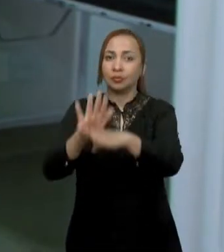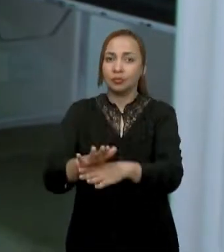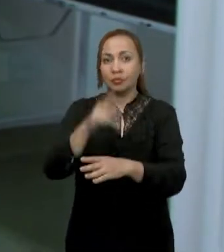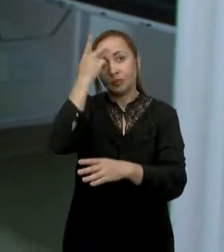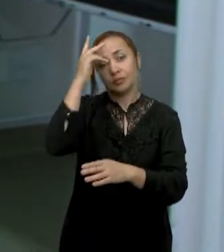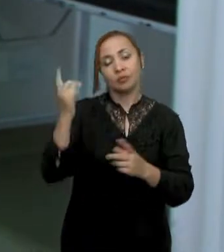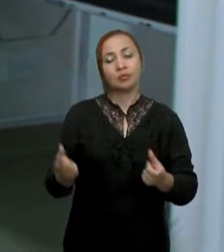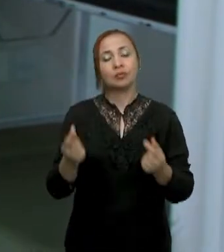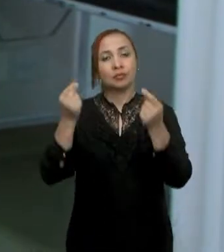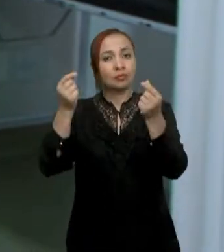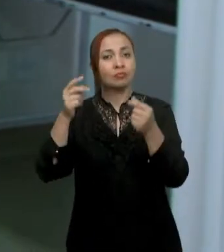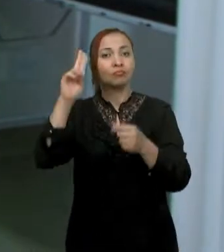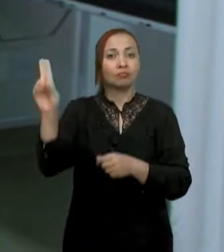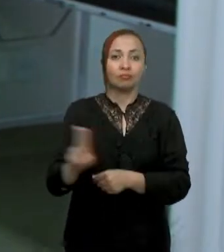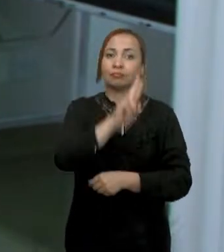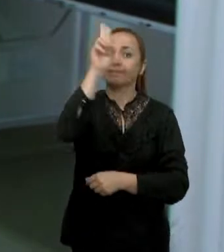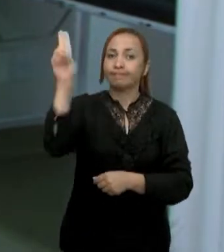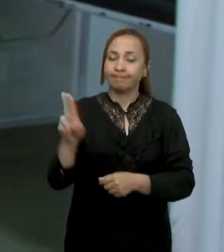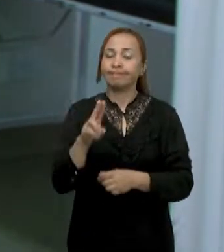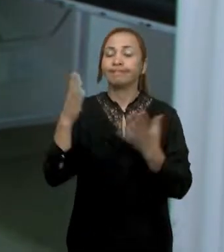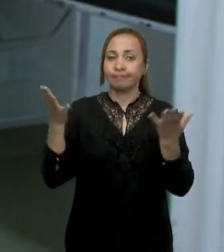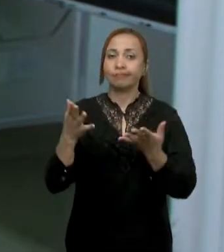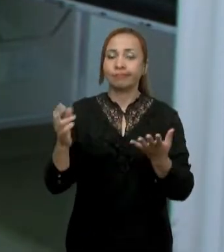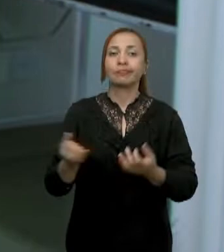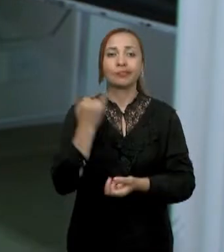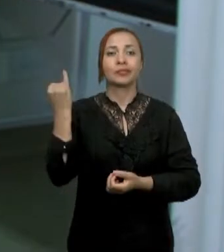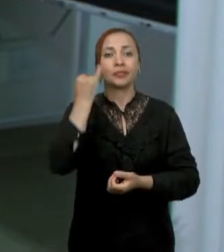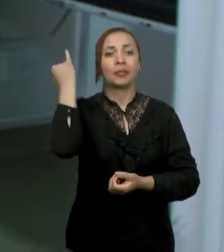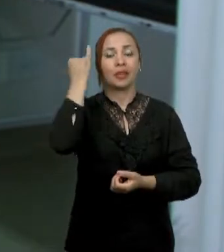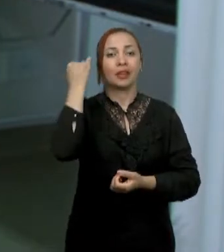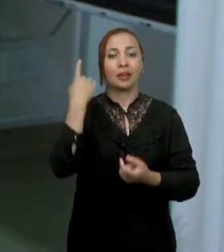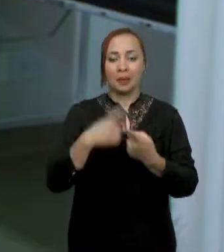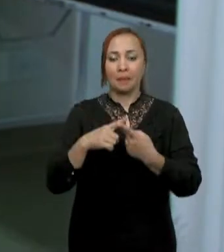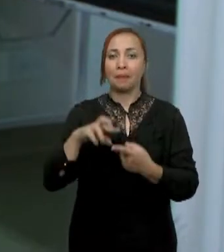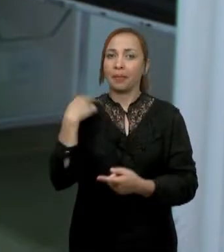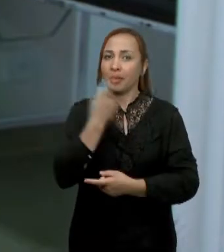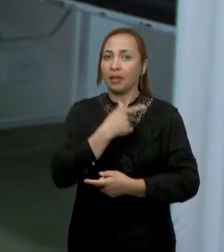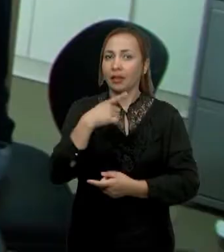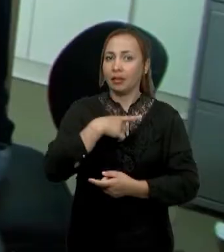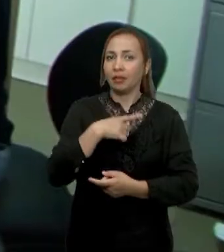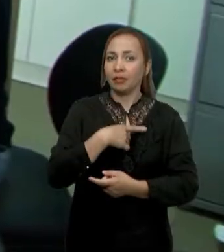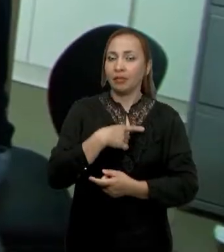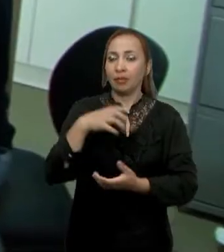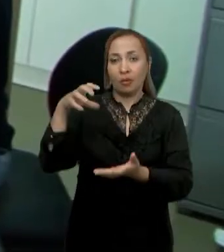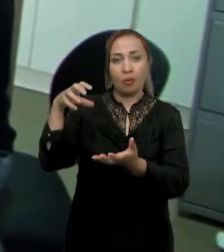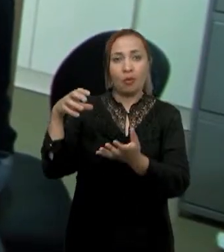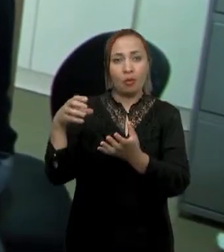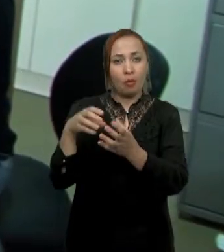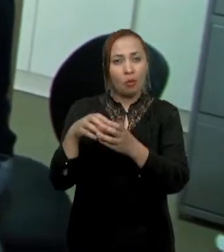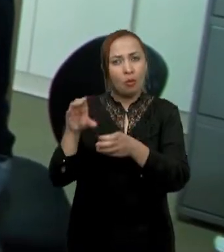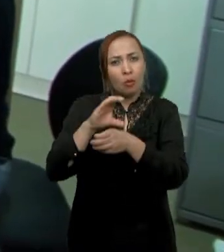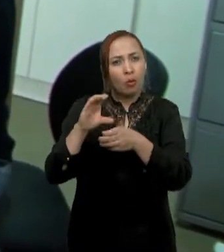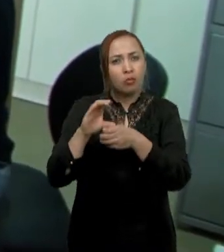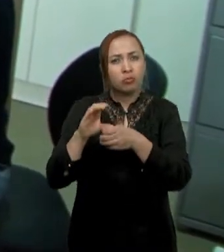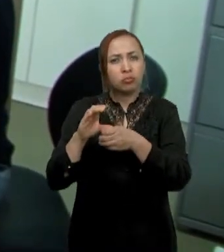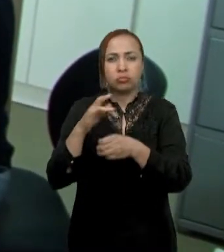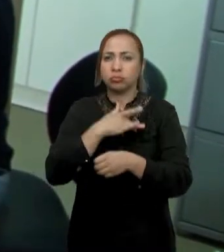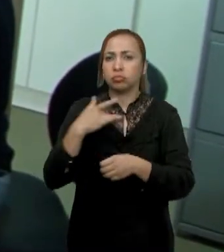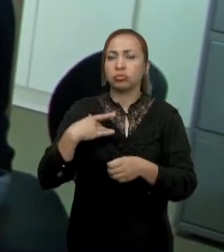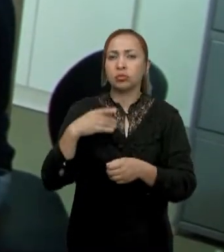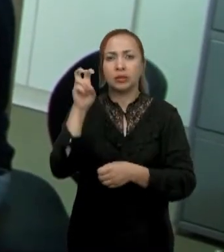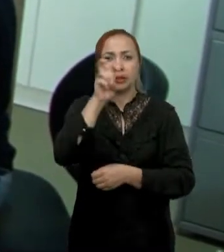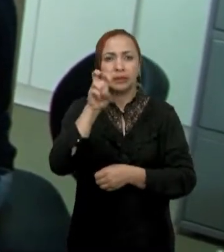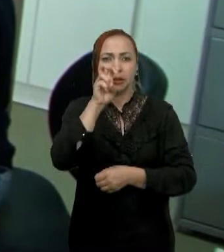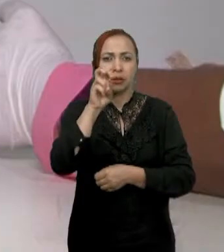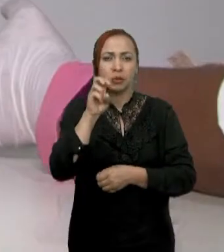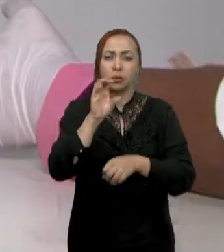E para os cursos da universidade é um momento muitíssimo importante, porque nós temos no Departamento de Saúde 5 cursos,